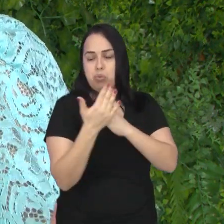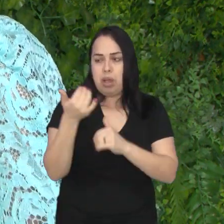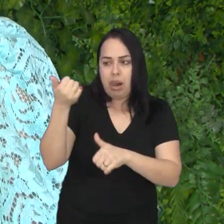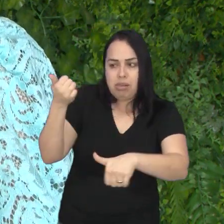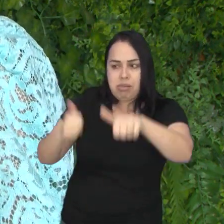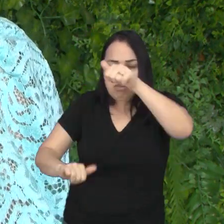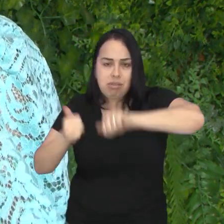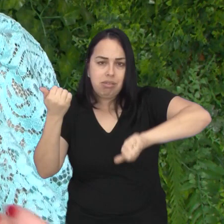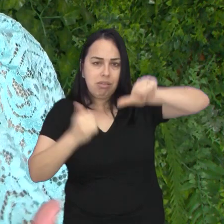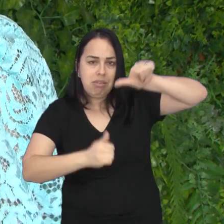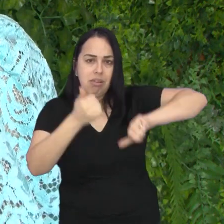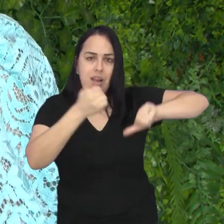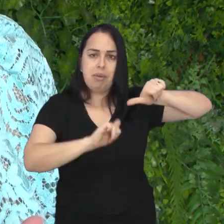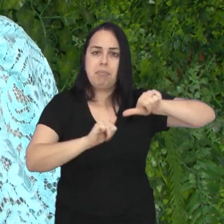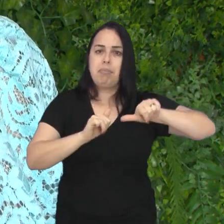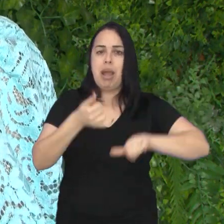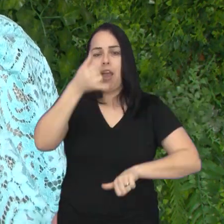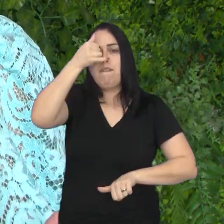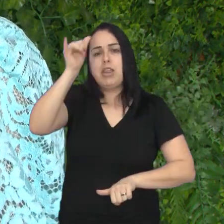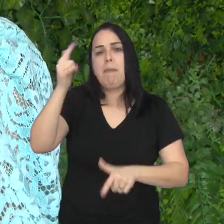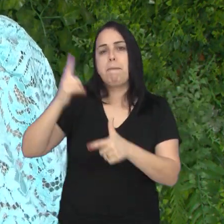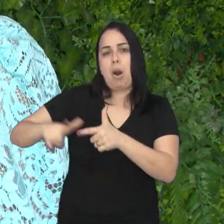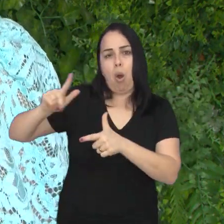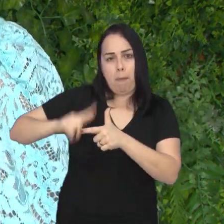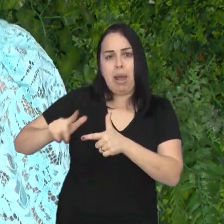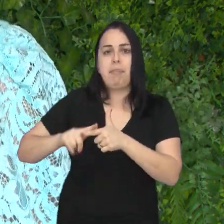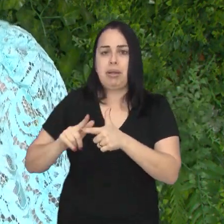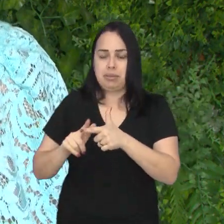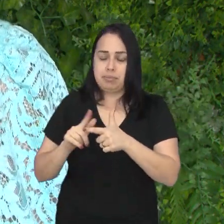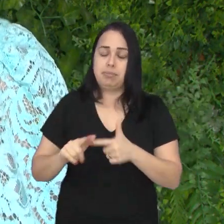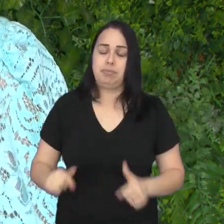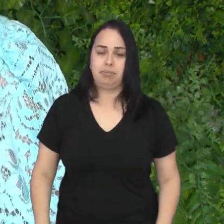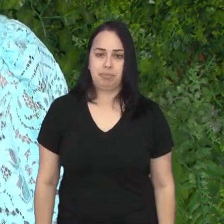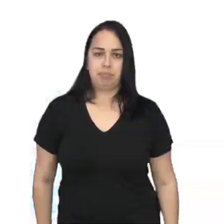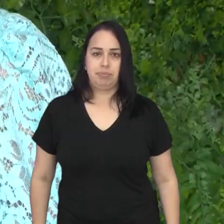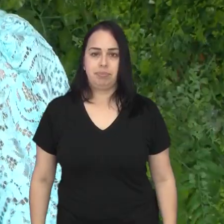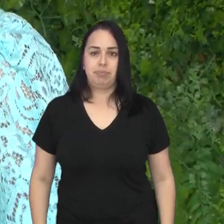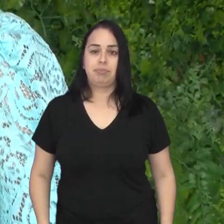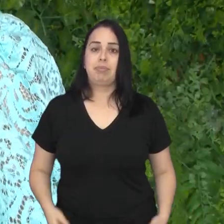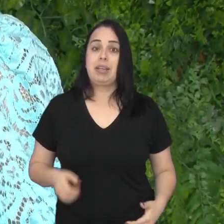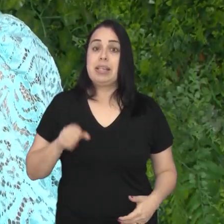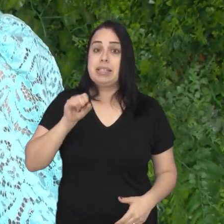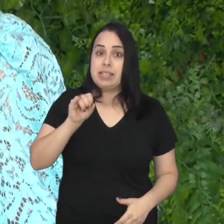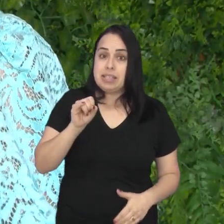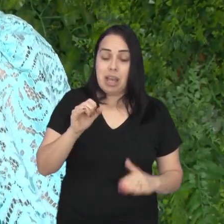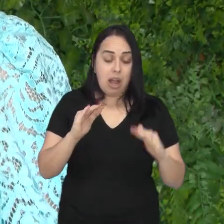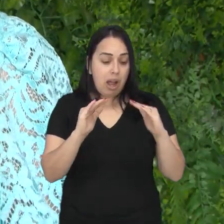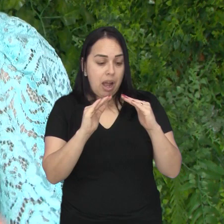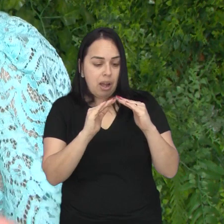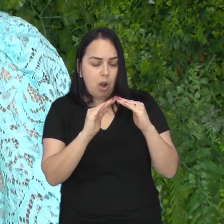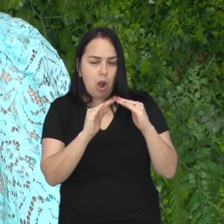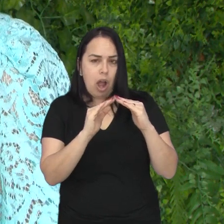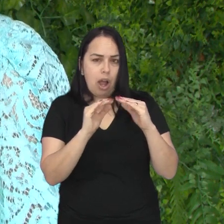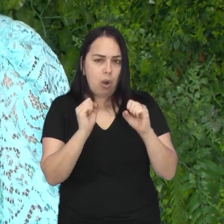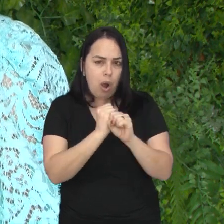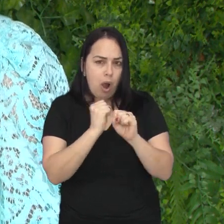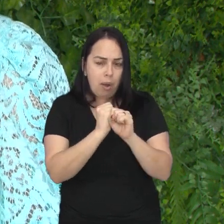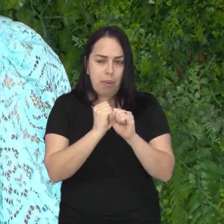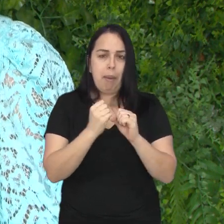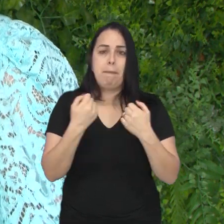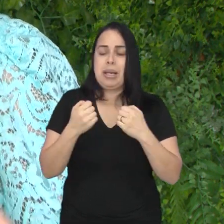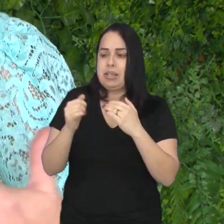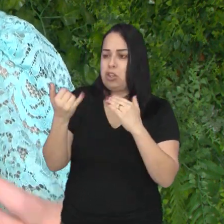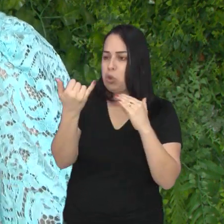ele fiscaliza a obra para minimizar exatamente a possibilidade de risco com choque elétrico. Caso tenha alguma obra que precisa de um afastamento da